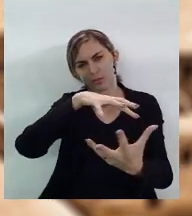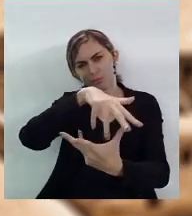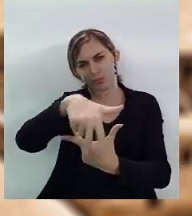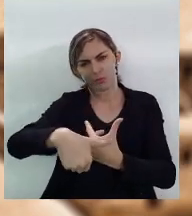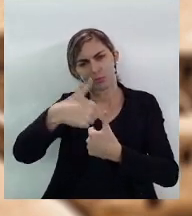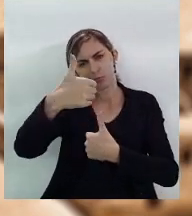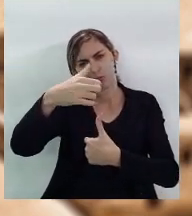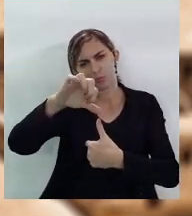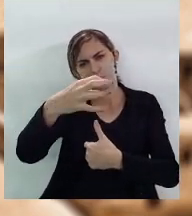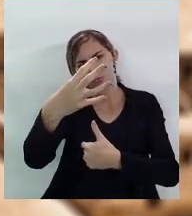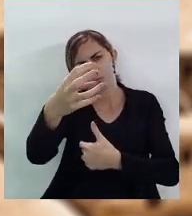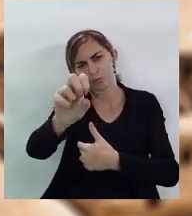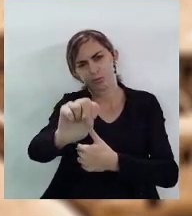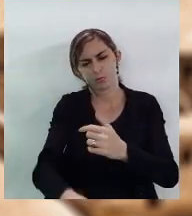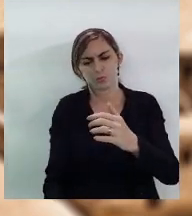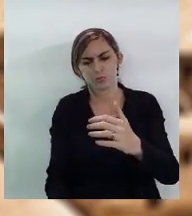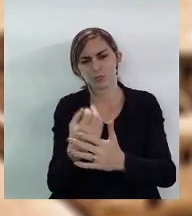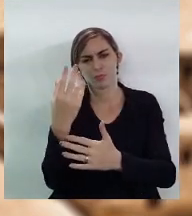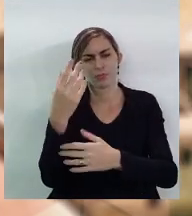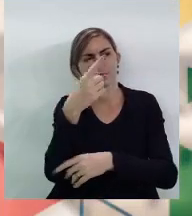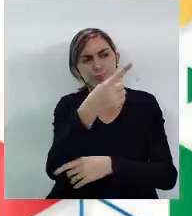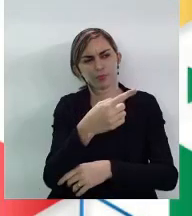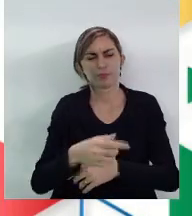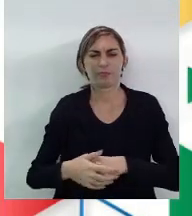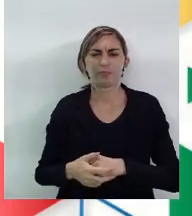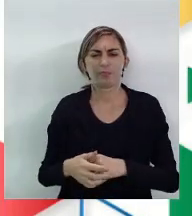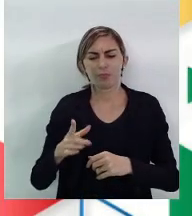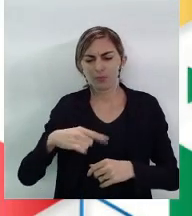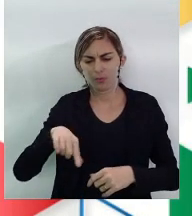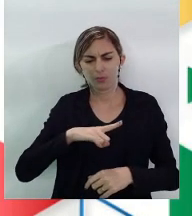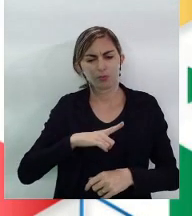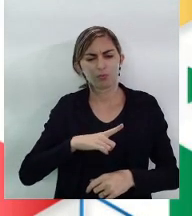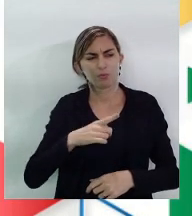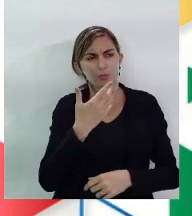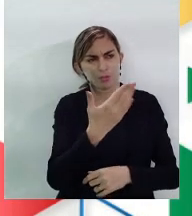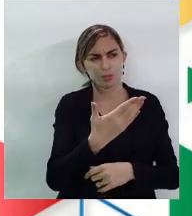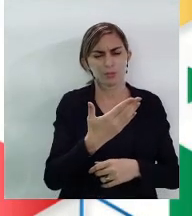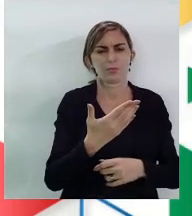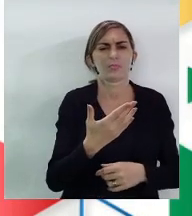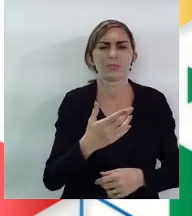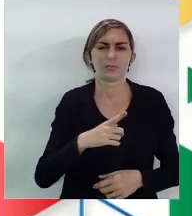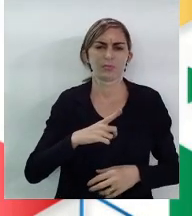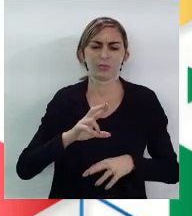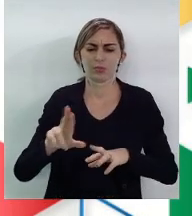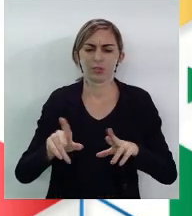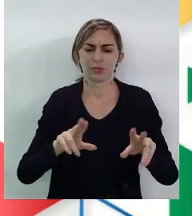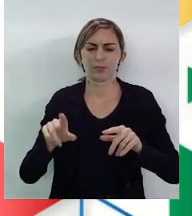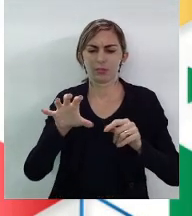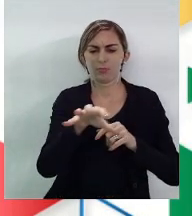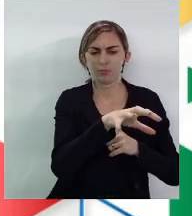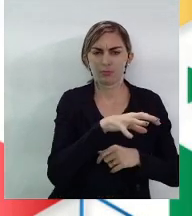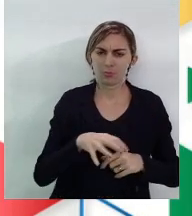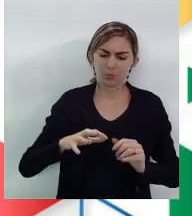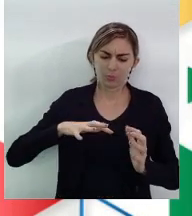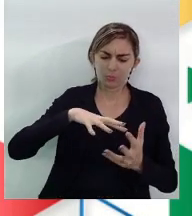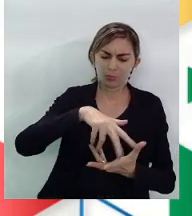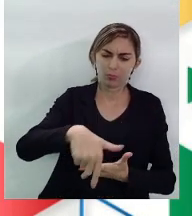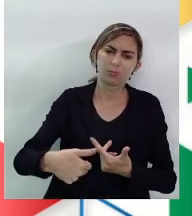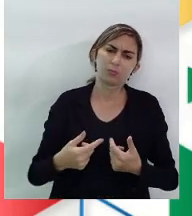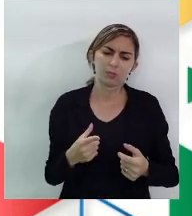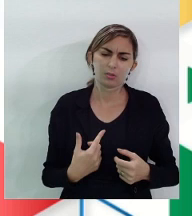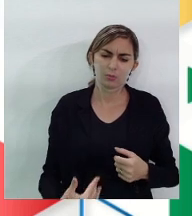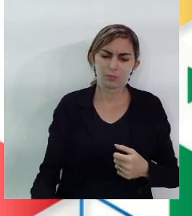Mundial. Outra questão importante, olhando para a tela, nós temos aqui, ocupando diferentes regiões pelo mundo,